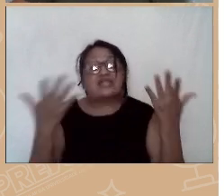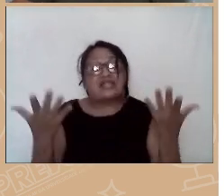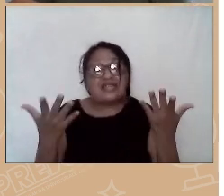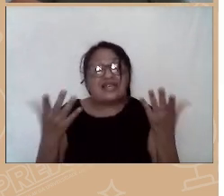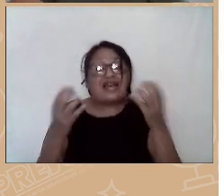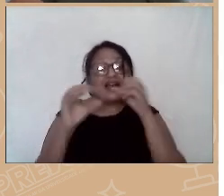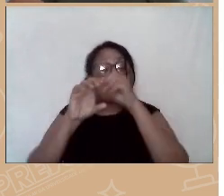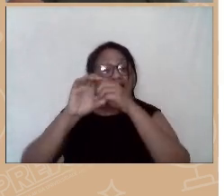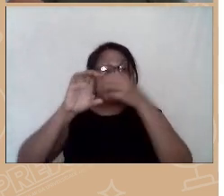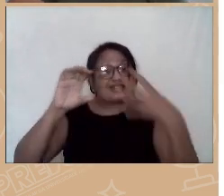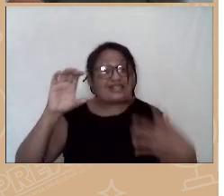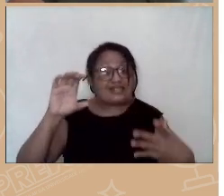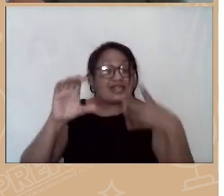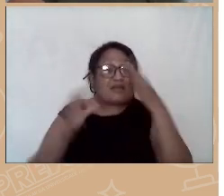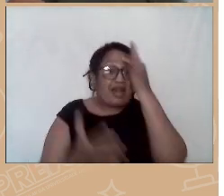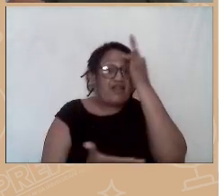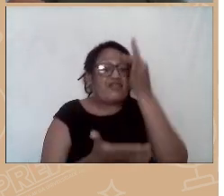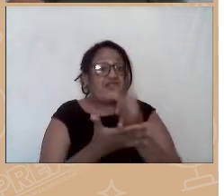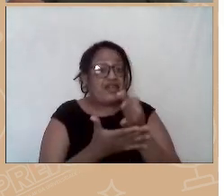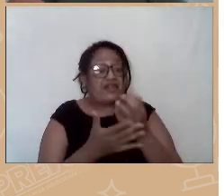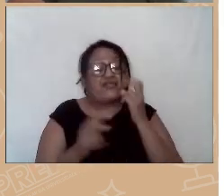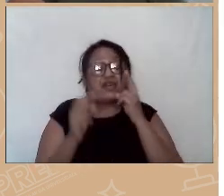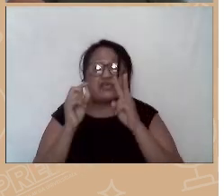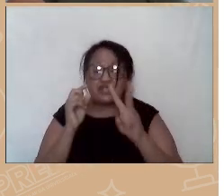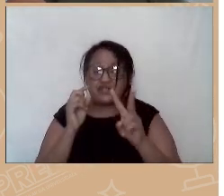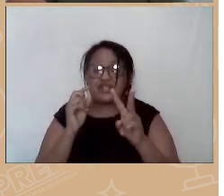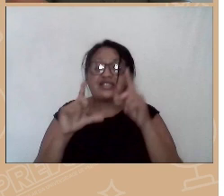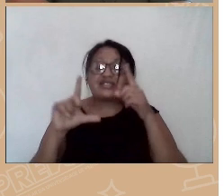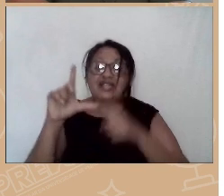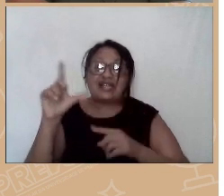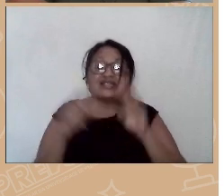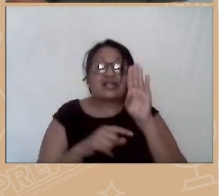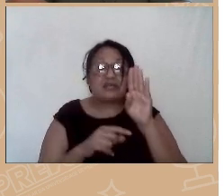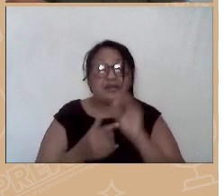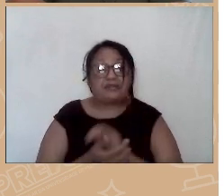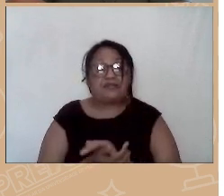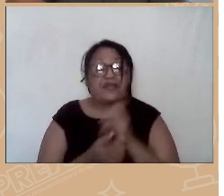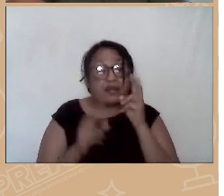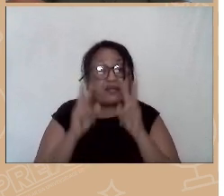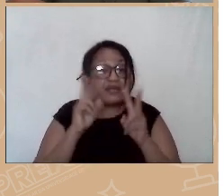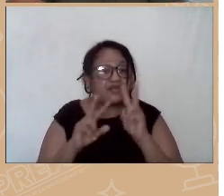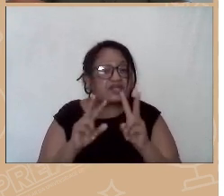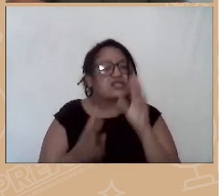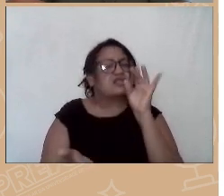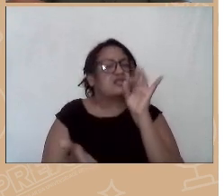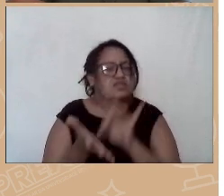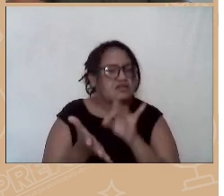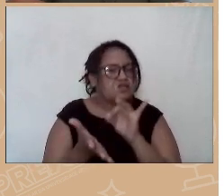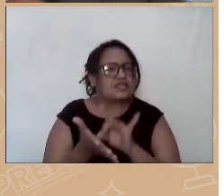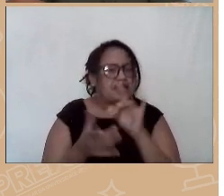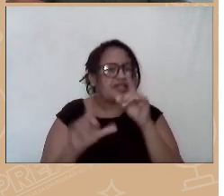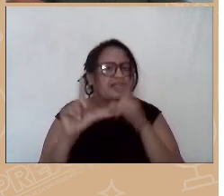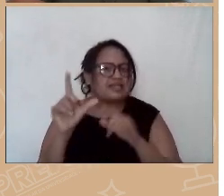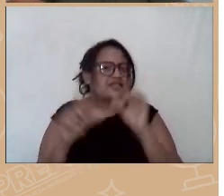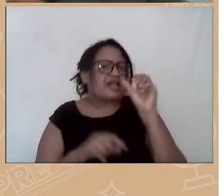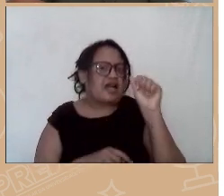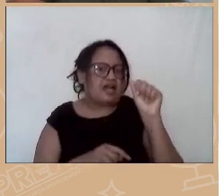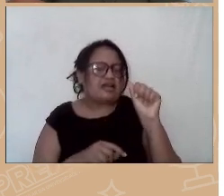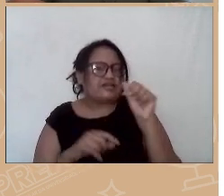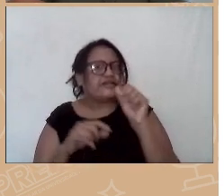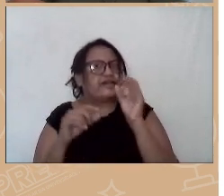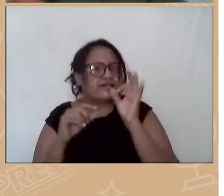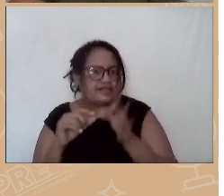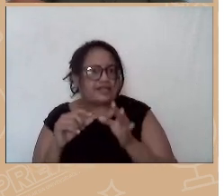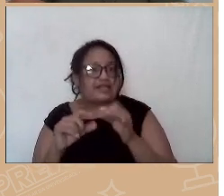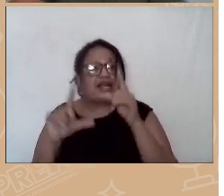vamos vamos dar uma olhadinha na letra B para ver se realmente esta letra A aqui é a correta a letra B